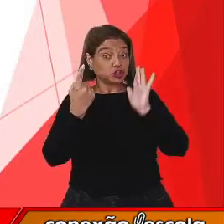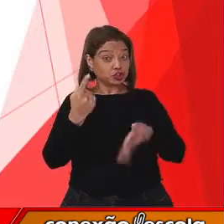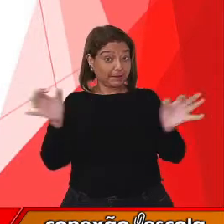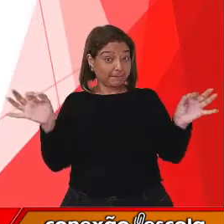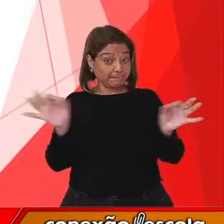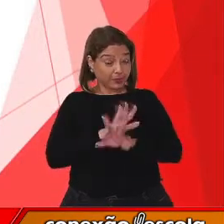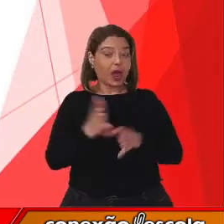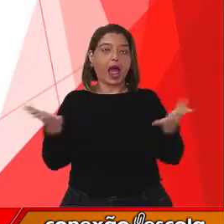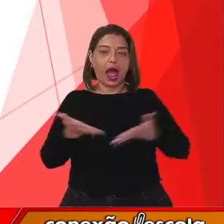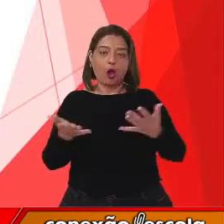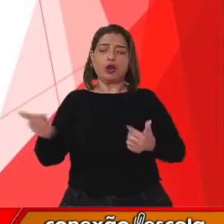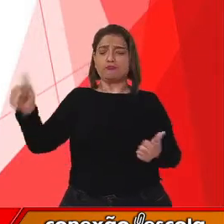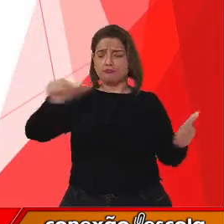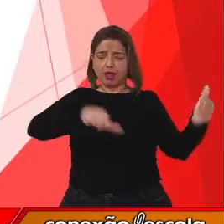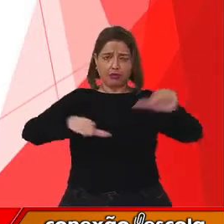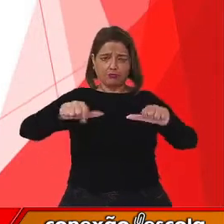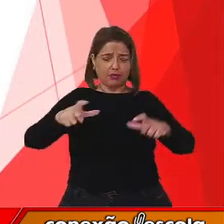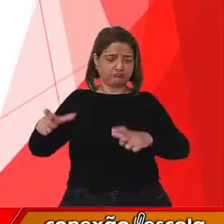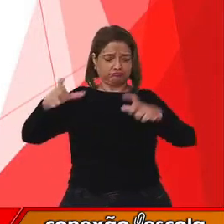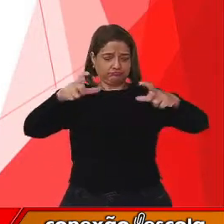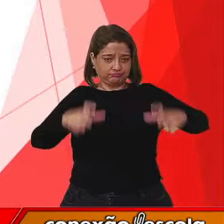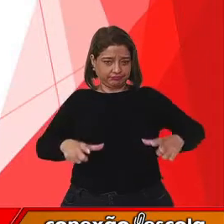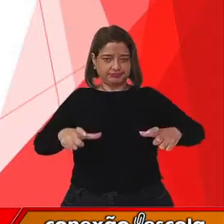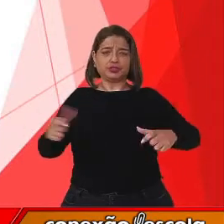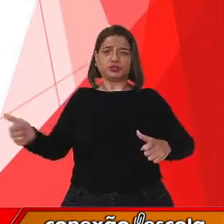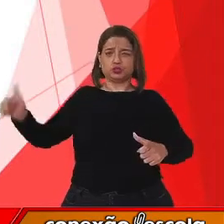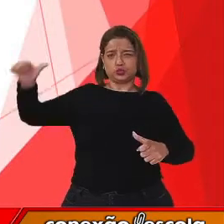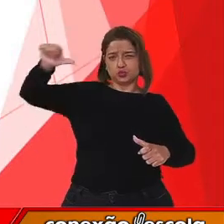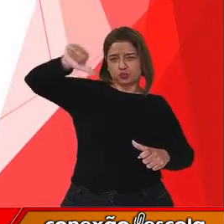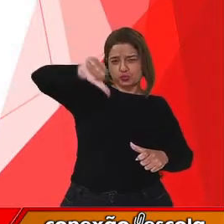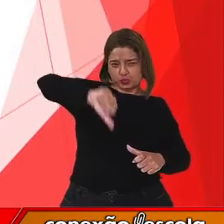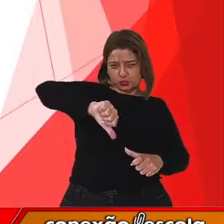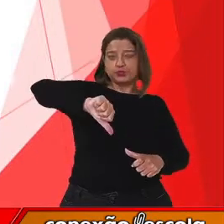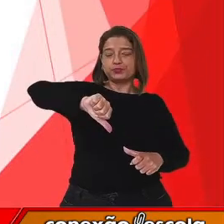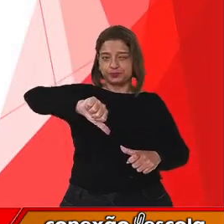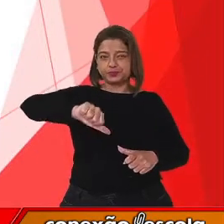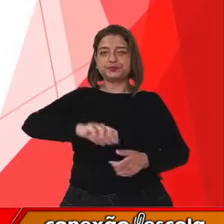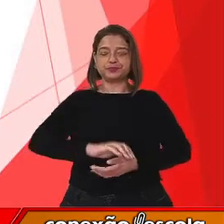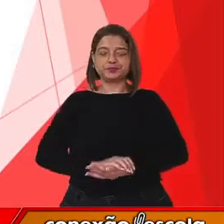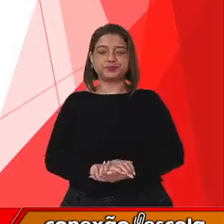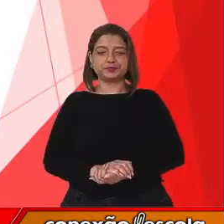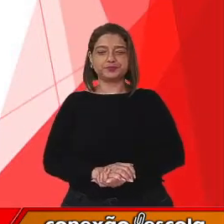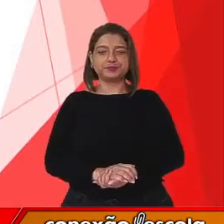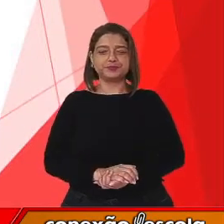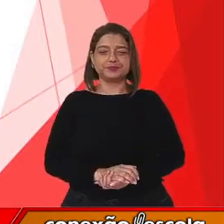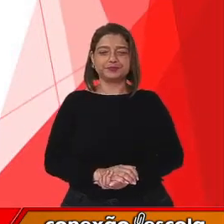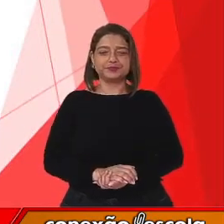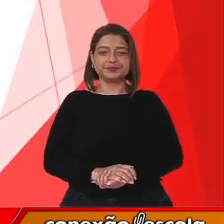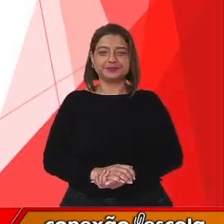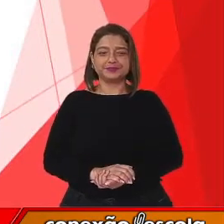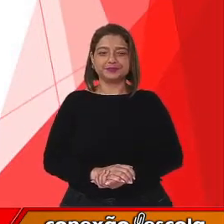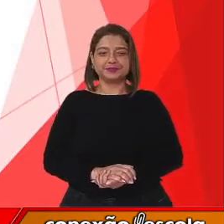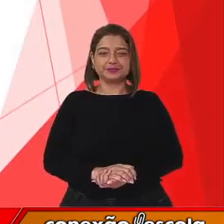vai pôr tudo nessa tigela. Primeiro, vamos pôr isso, né, mãe? Isso, a massa, né? Isso